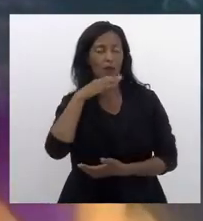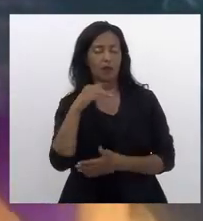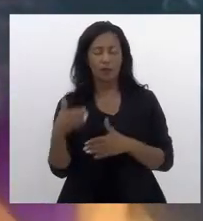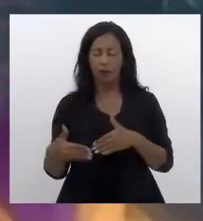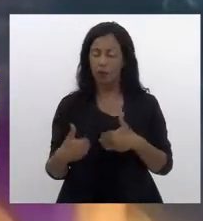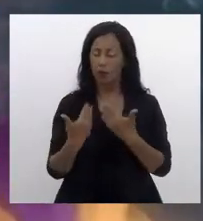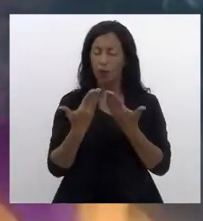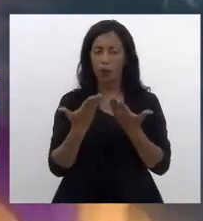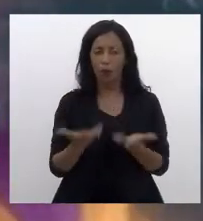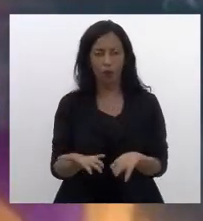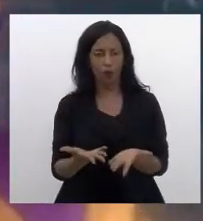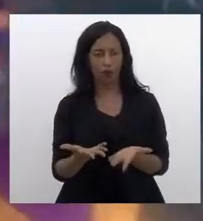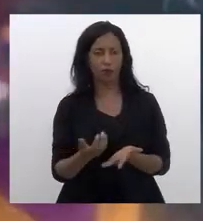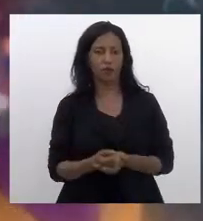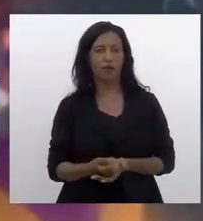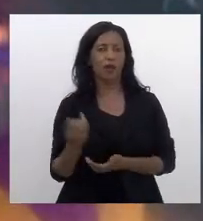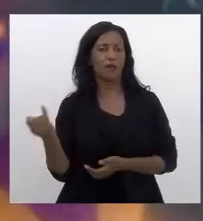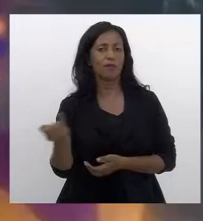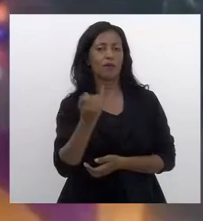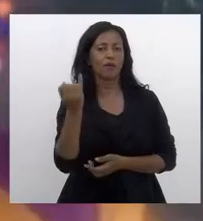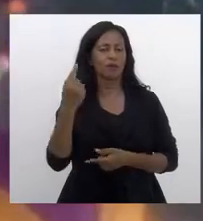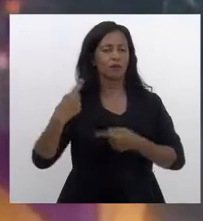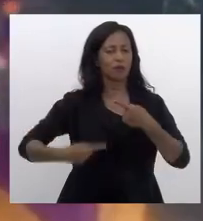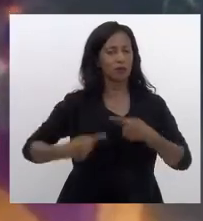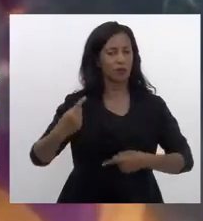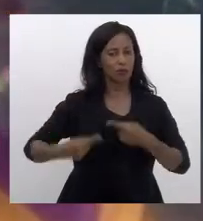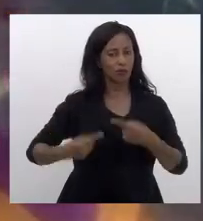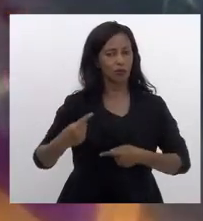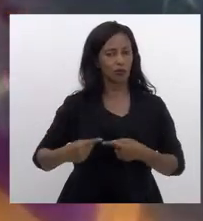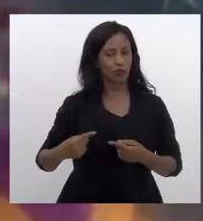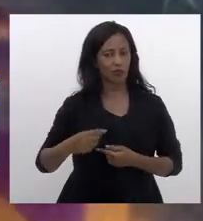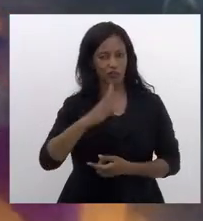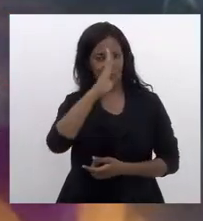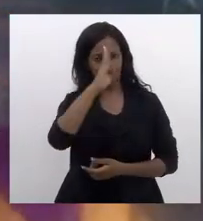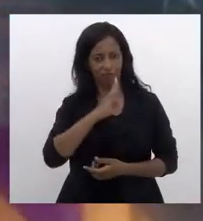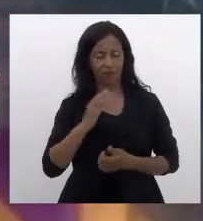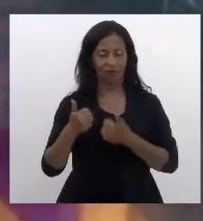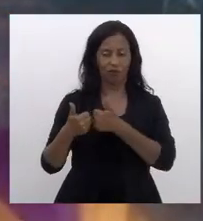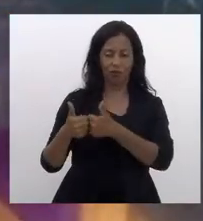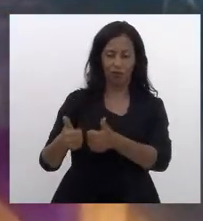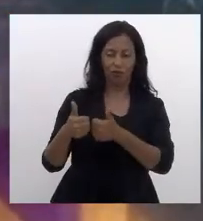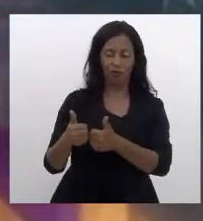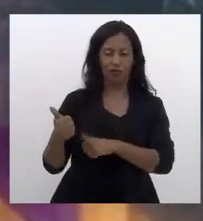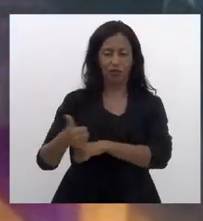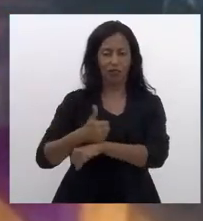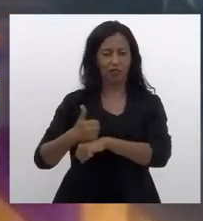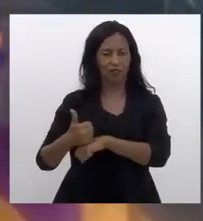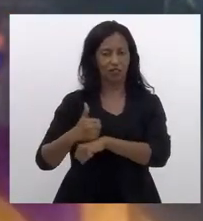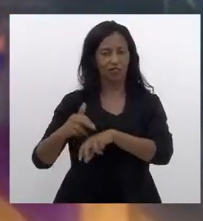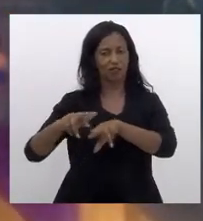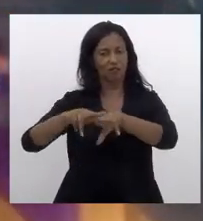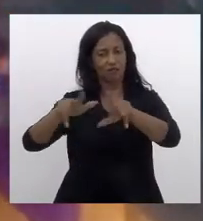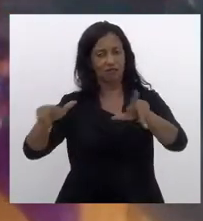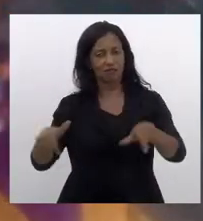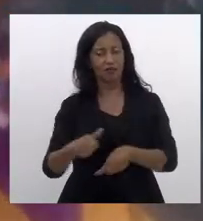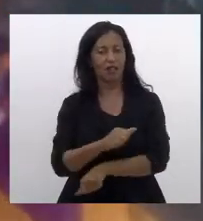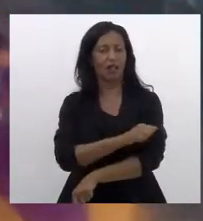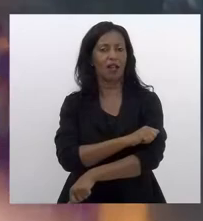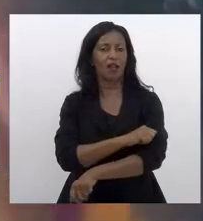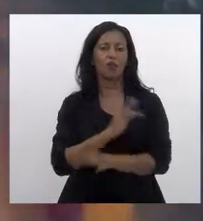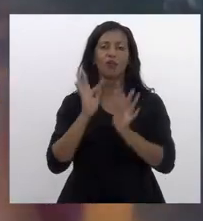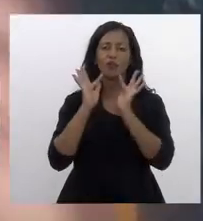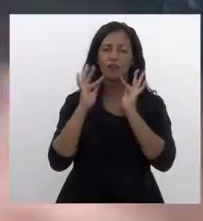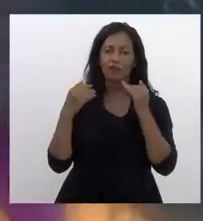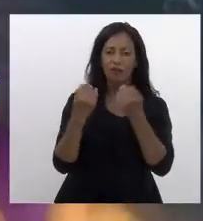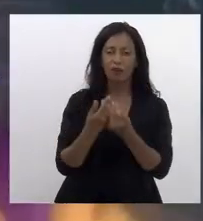que a capilaridade dessa política do passe livre estudantil vai garantir dignidade a diversos estudantes e a diversos